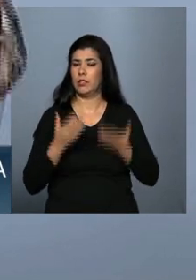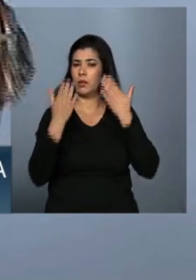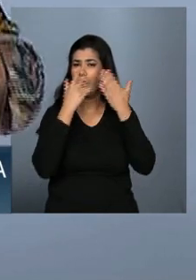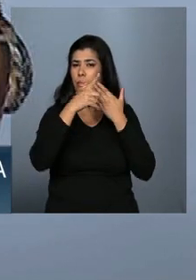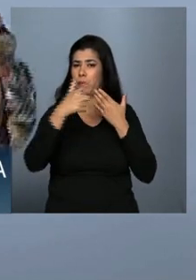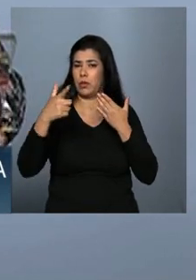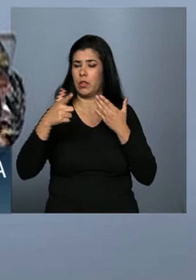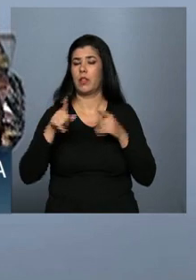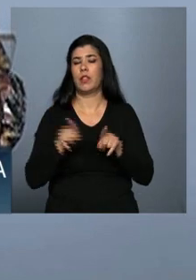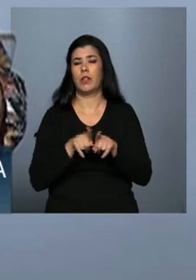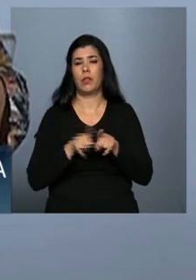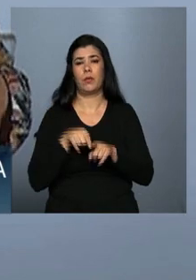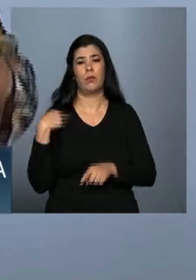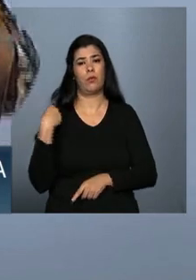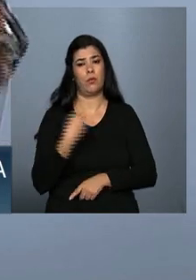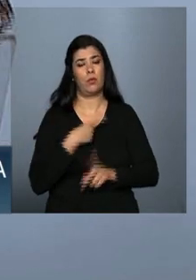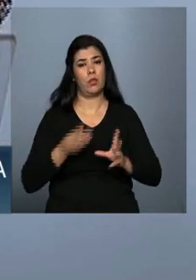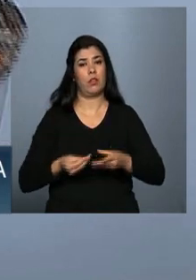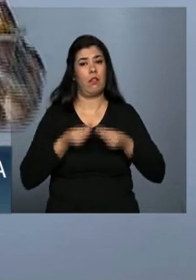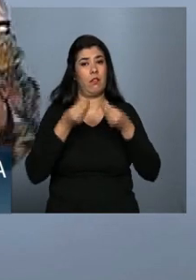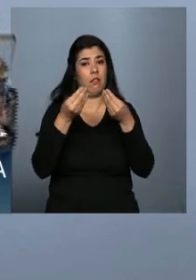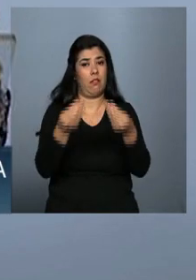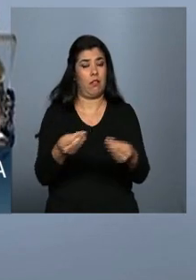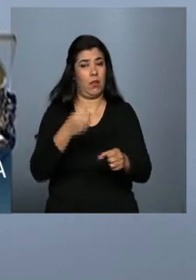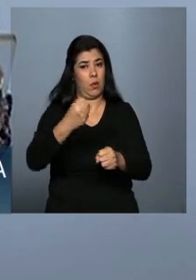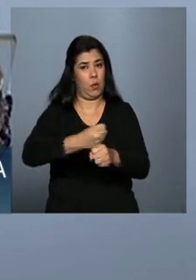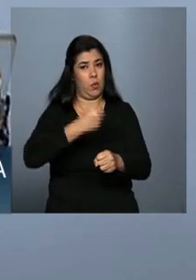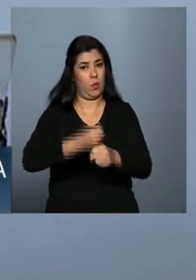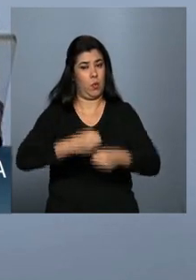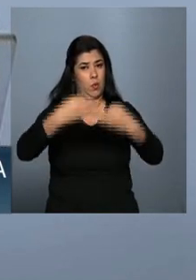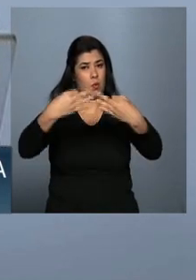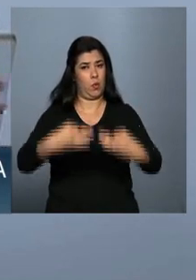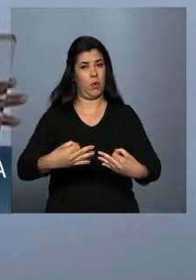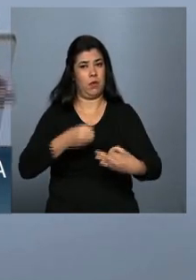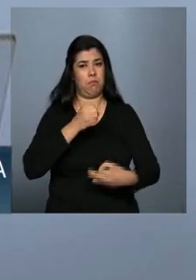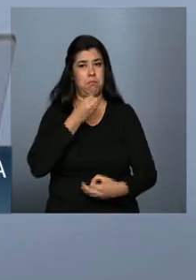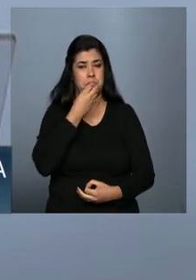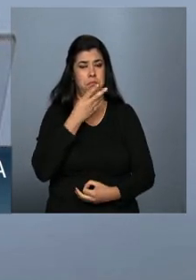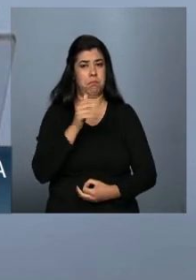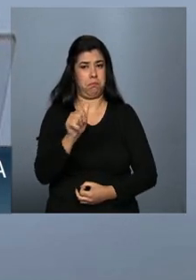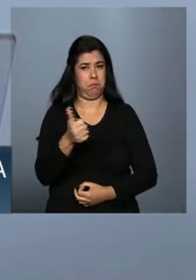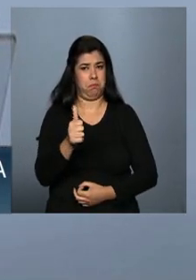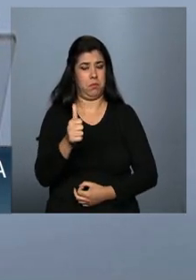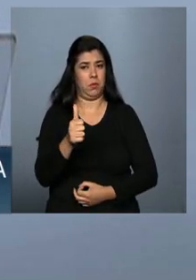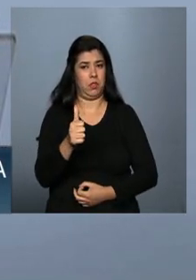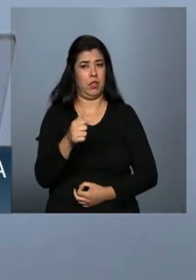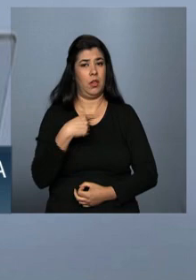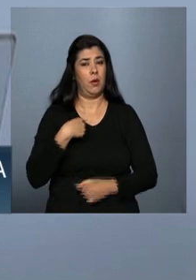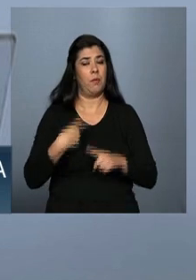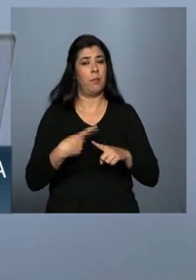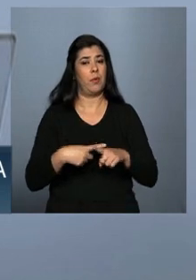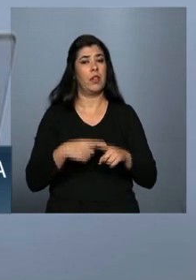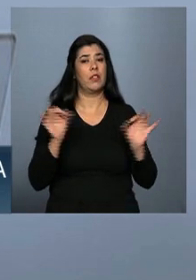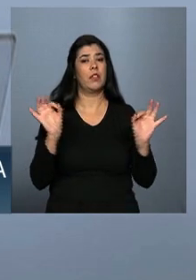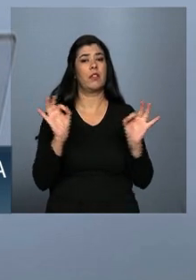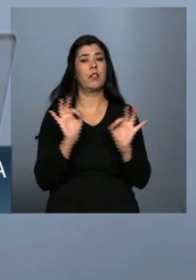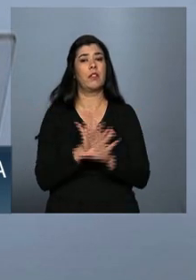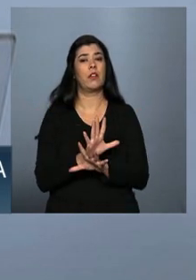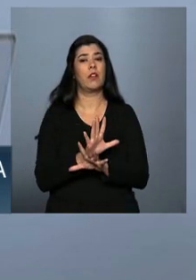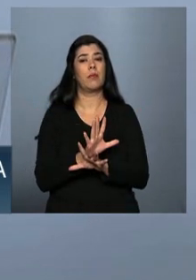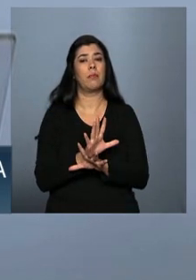tudo, nós estamos entregando uma obra de qualidade. Nós vamos entregar, porque ela fica pronta